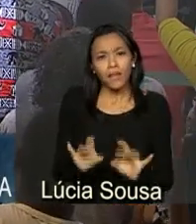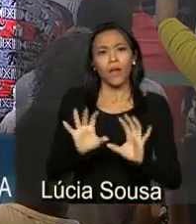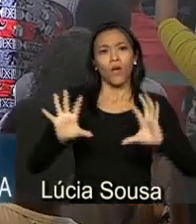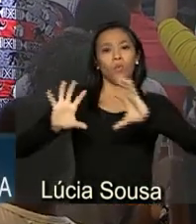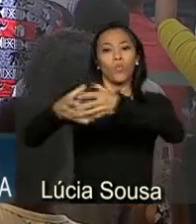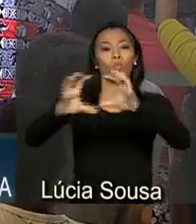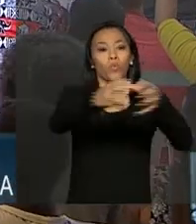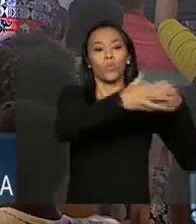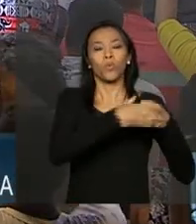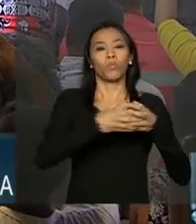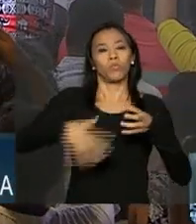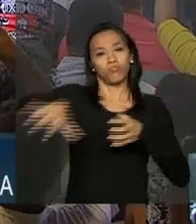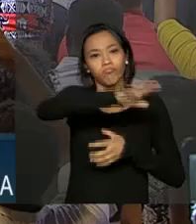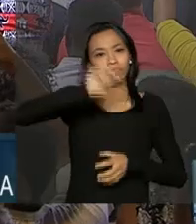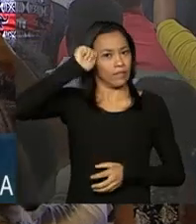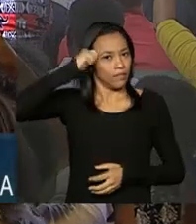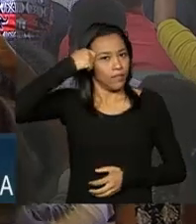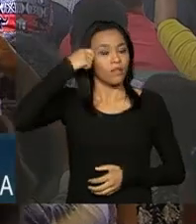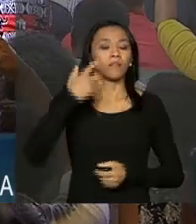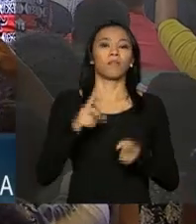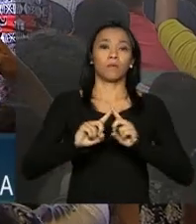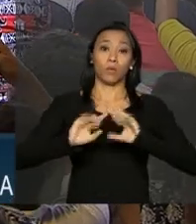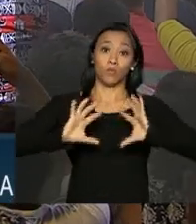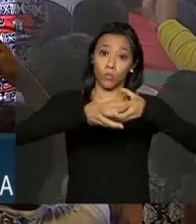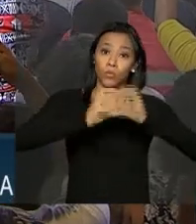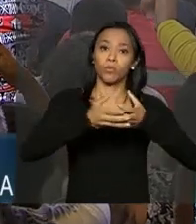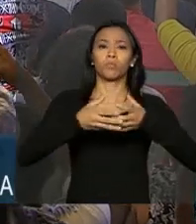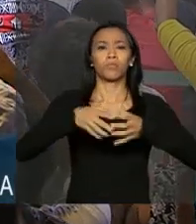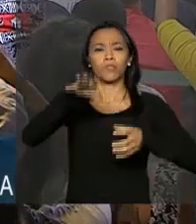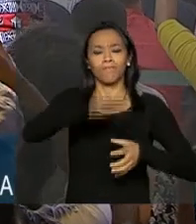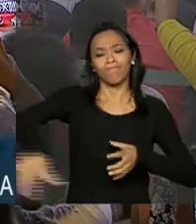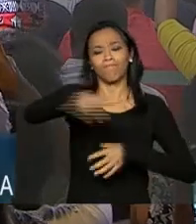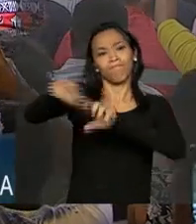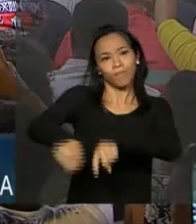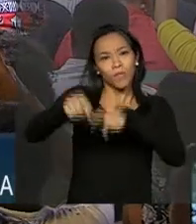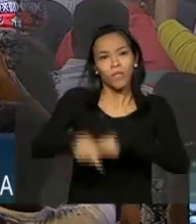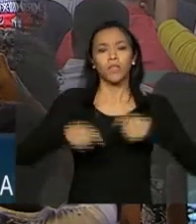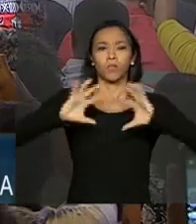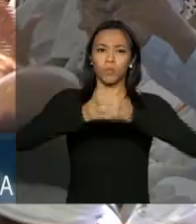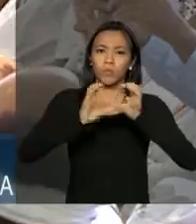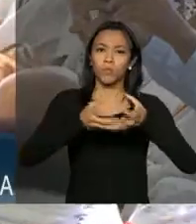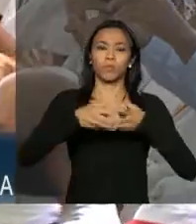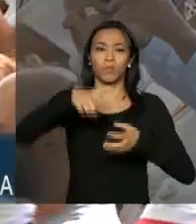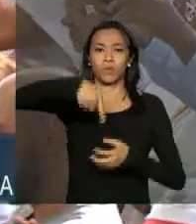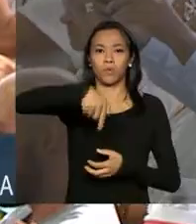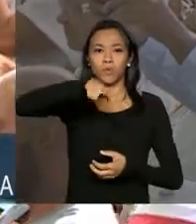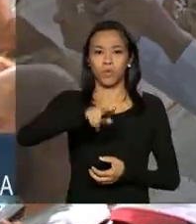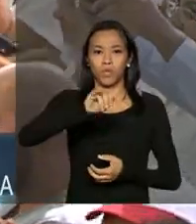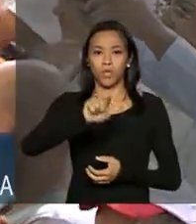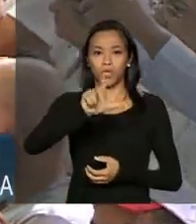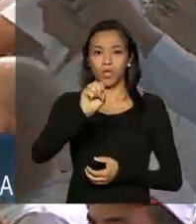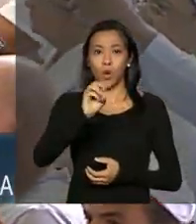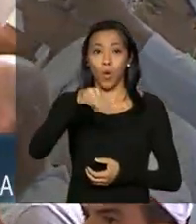movimento negro, aos movimentos do campo, ao movimento quilombola,